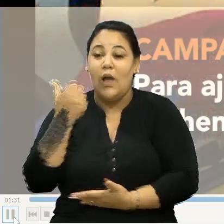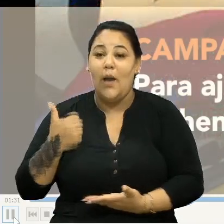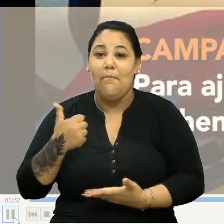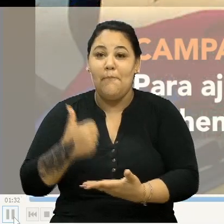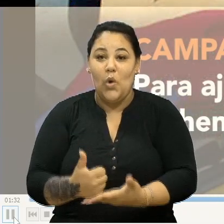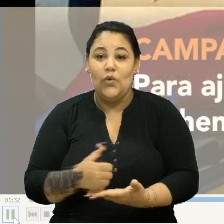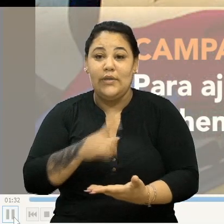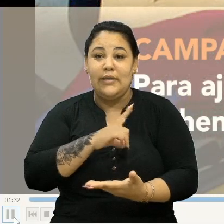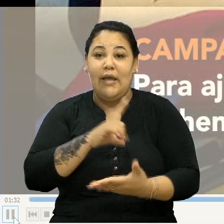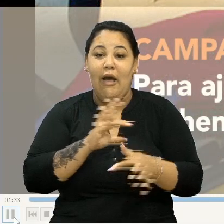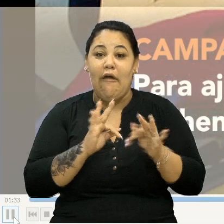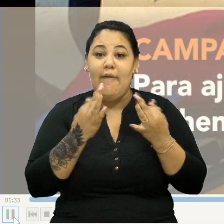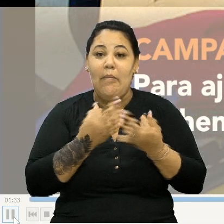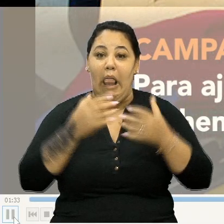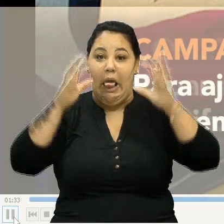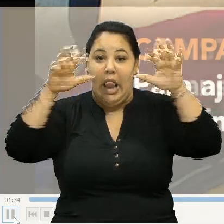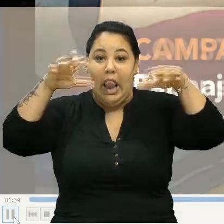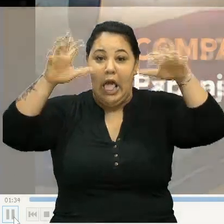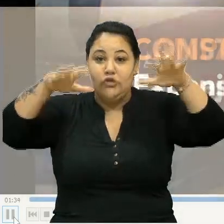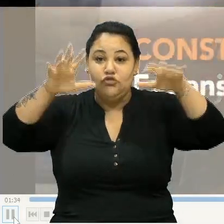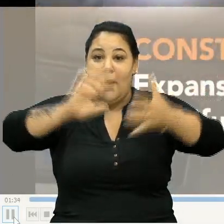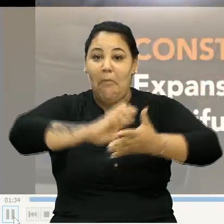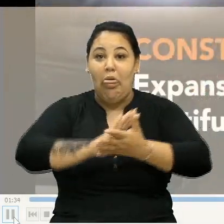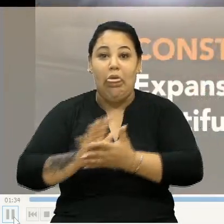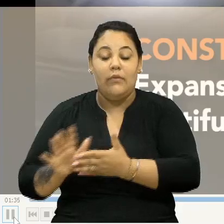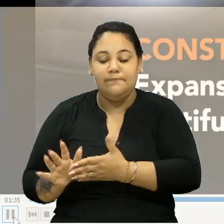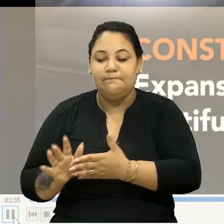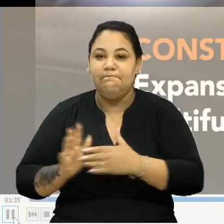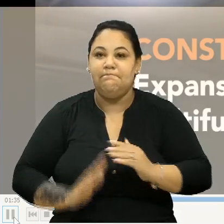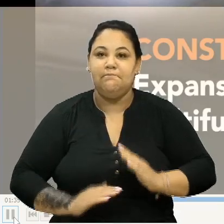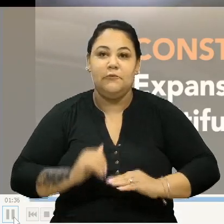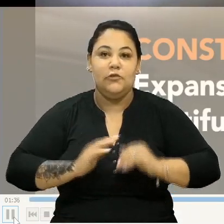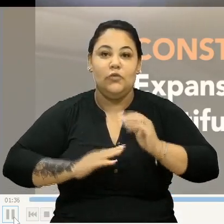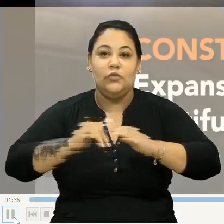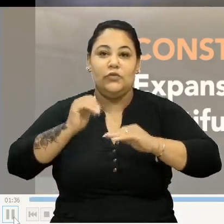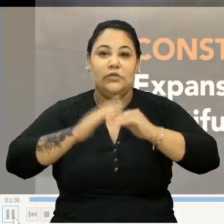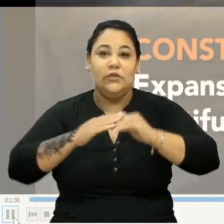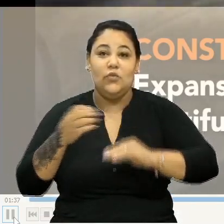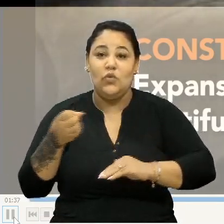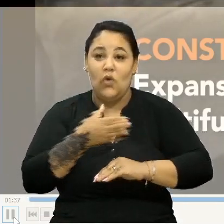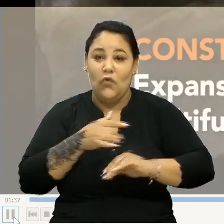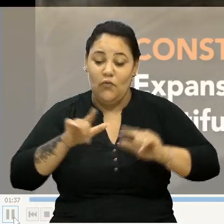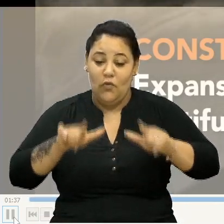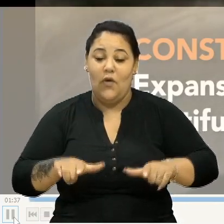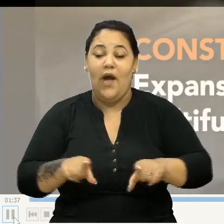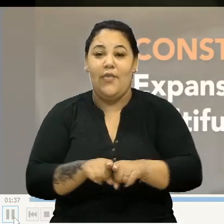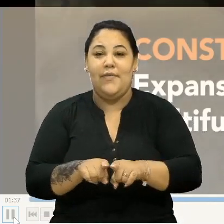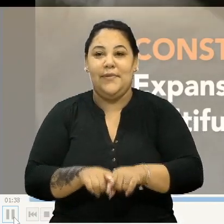atingidas pelas enchentes, construção da nova sede,